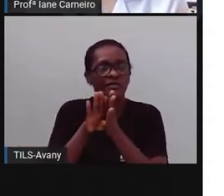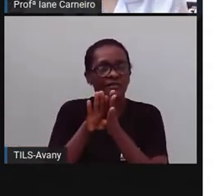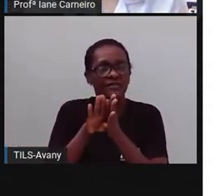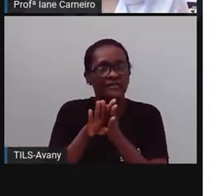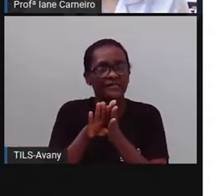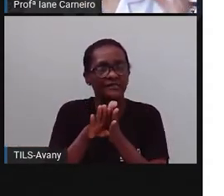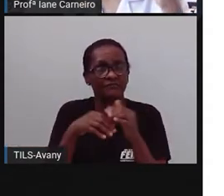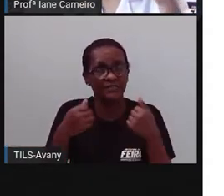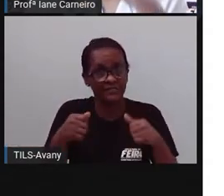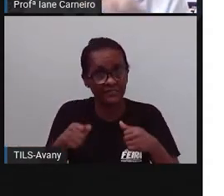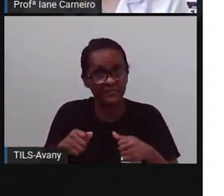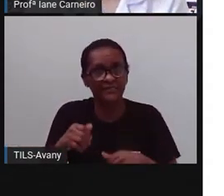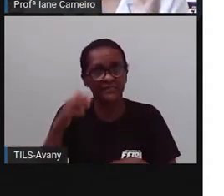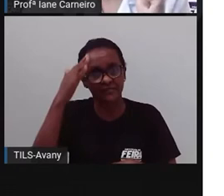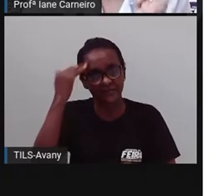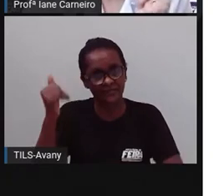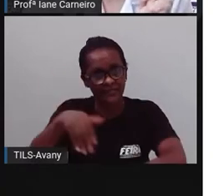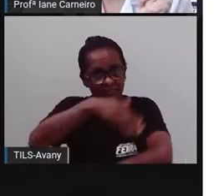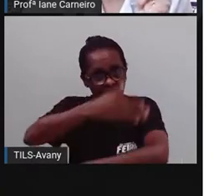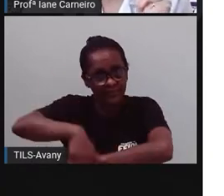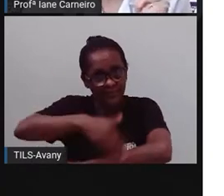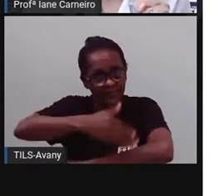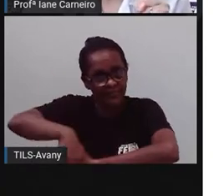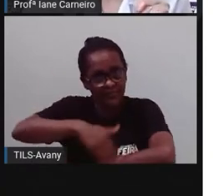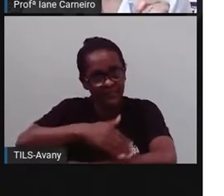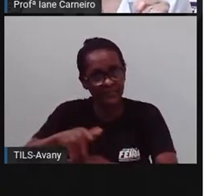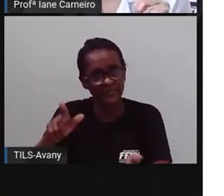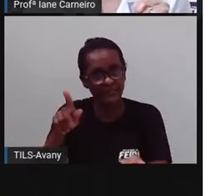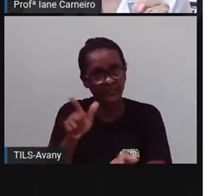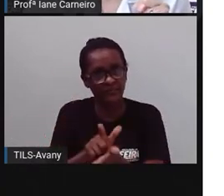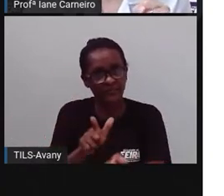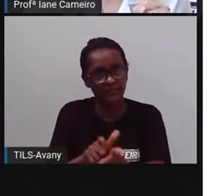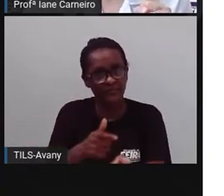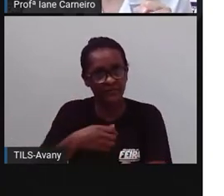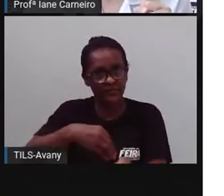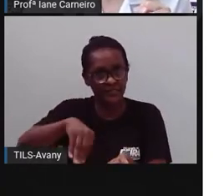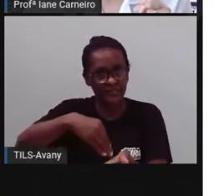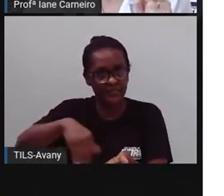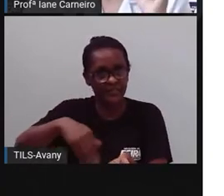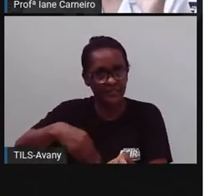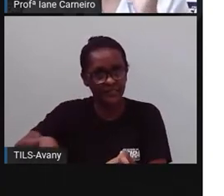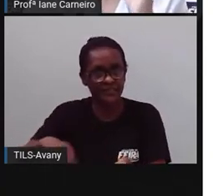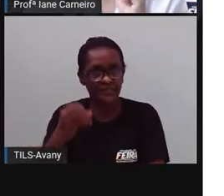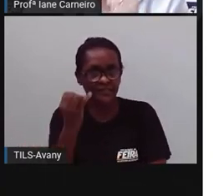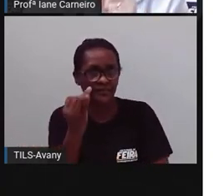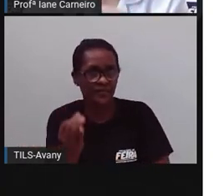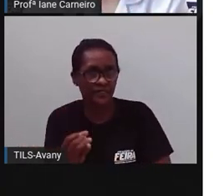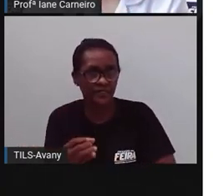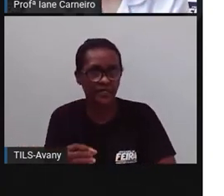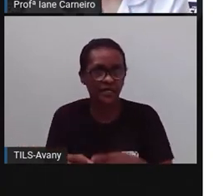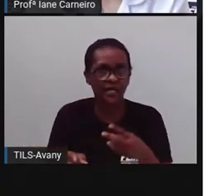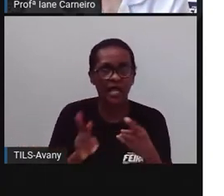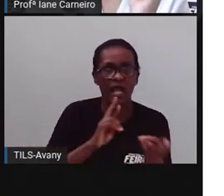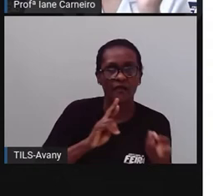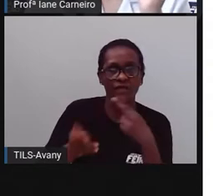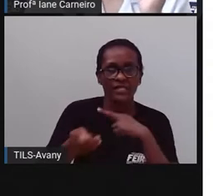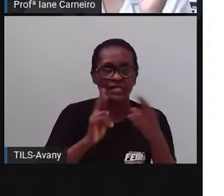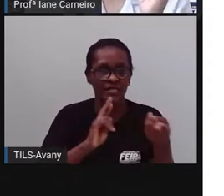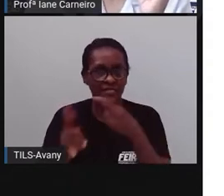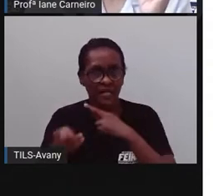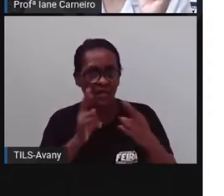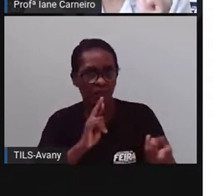você não souber o endereço então convite tem que vir explicando aqui ó eu num convite vem explicando que é na Avenida Portugal